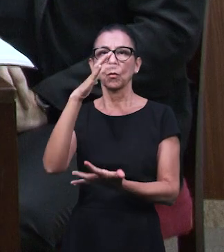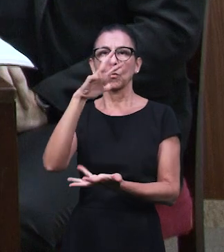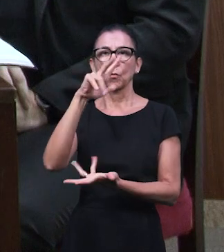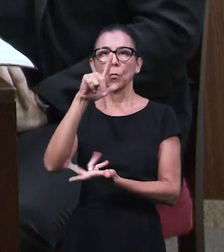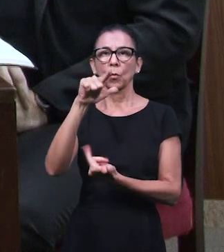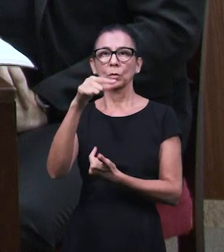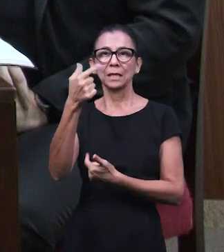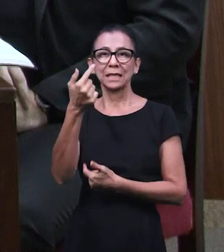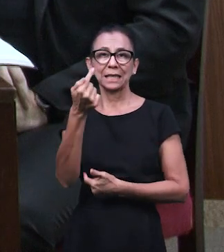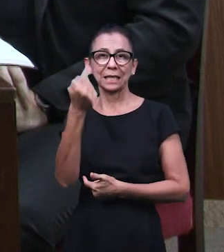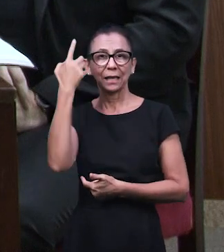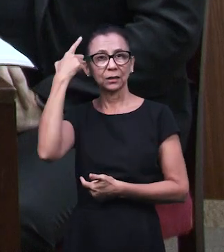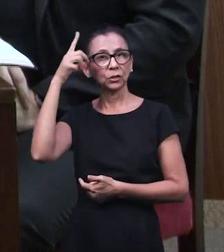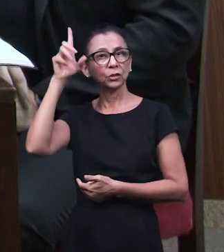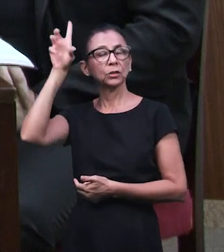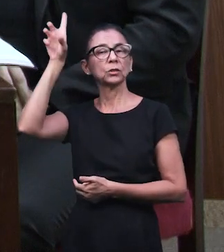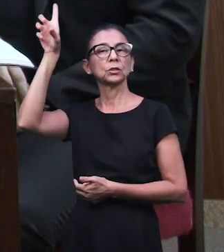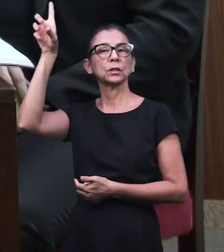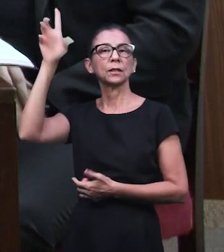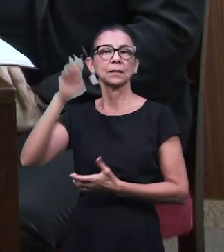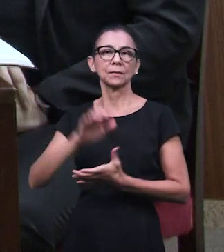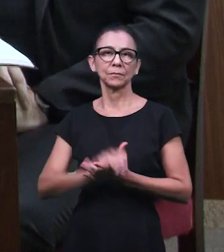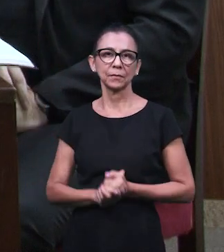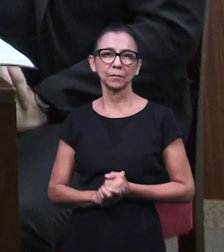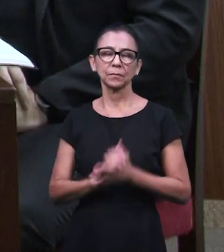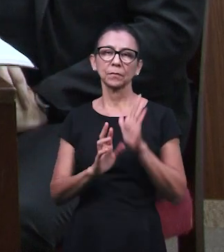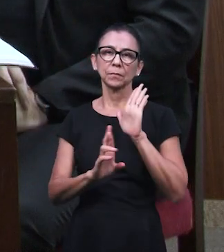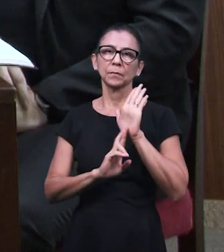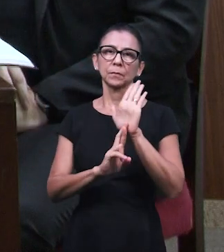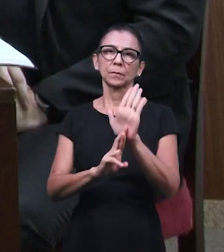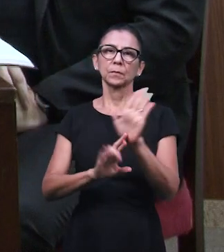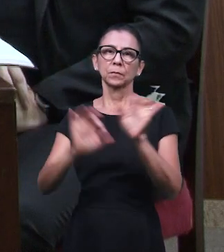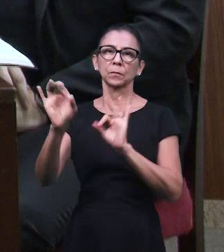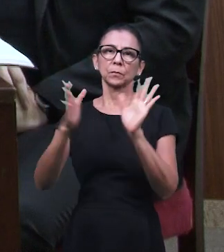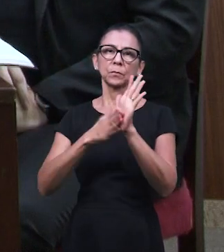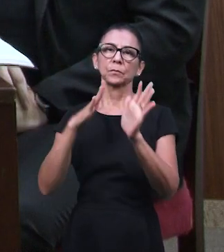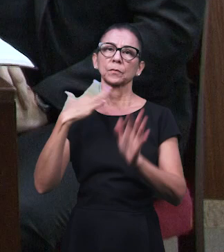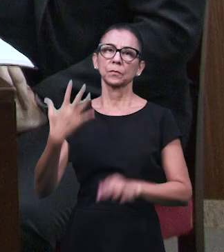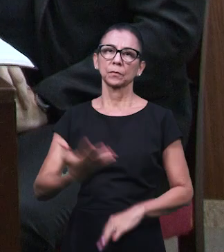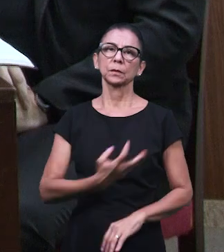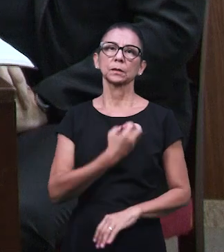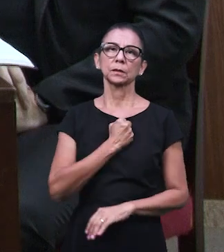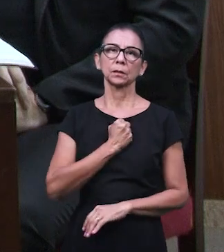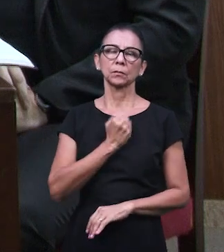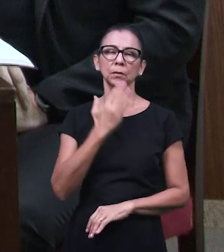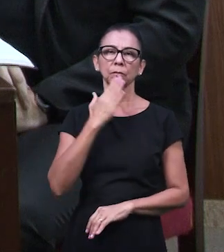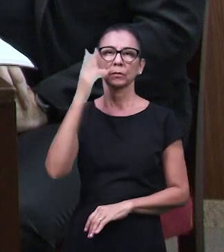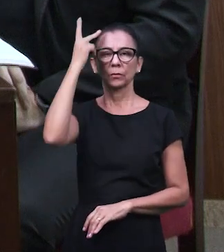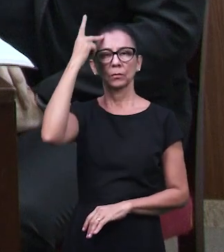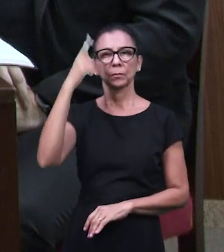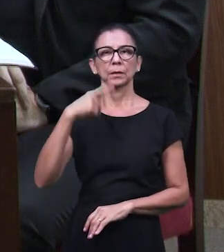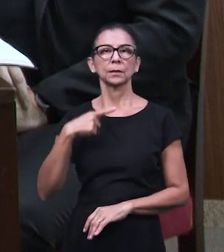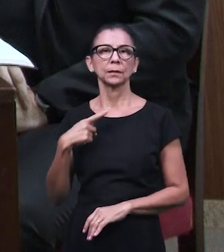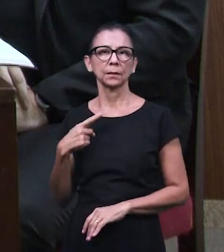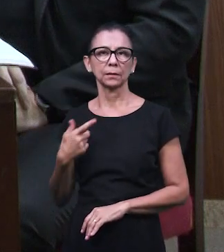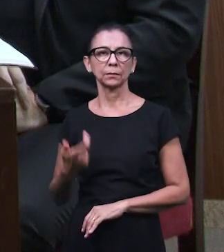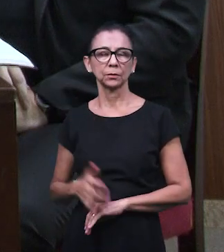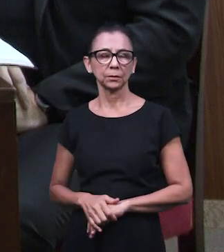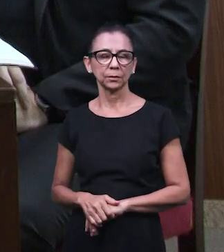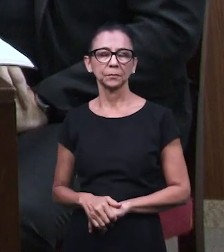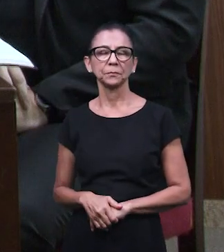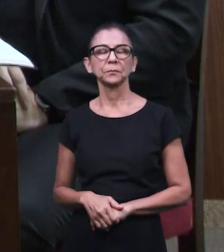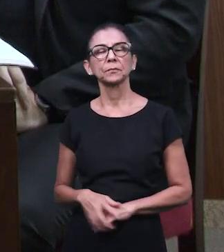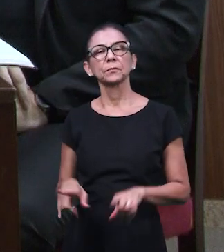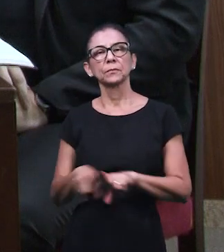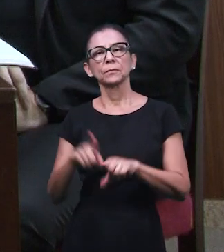foi feito para o homem. E esses 7 anos da construção do templo fala exatamente disso, né? Do projeto de redenção que o Espírito